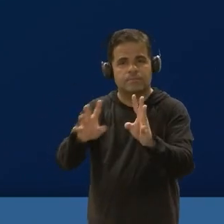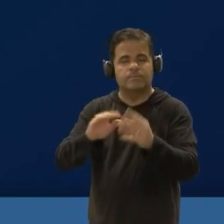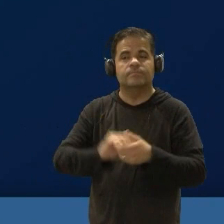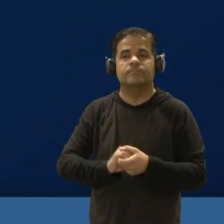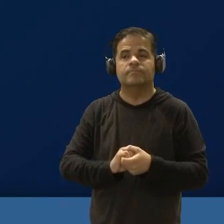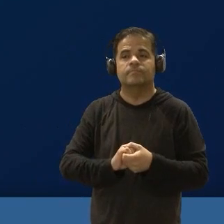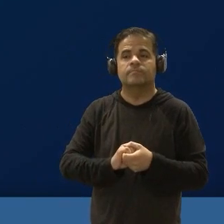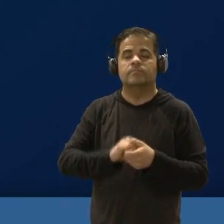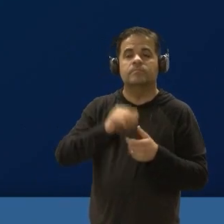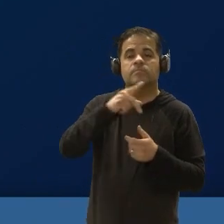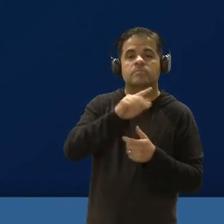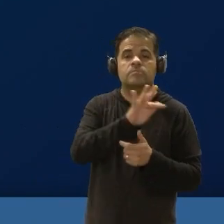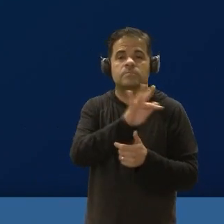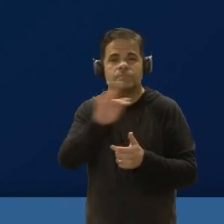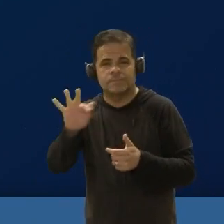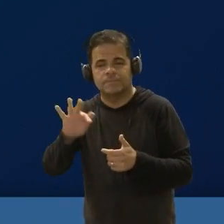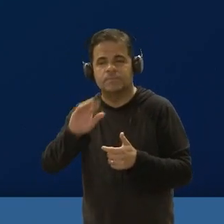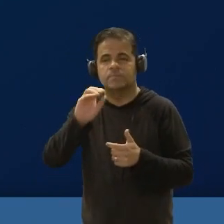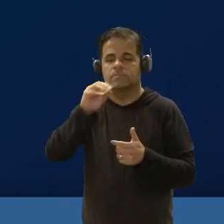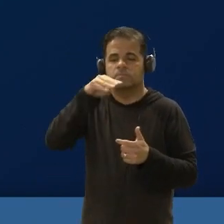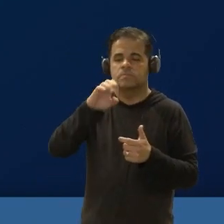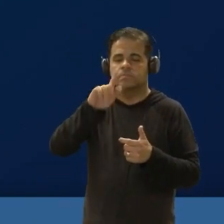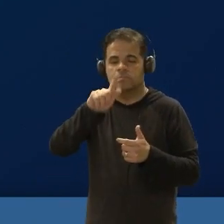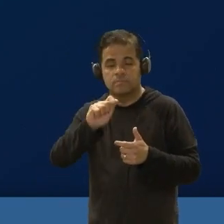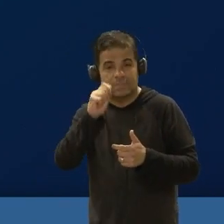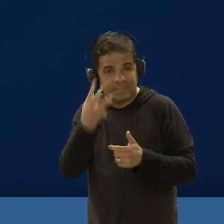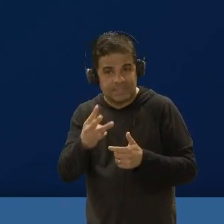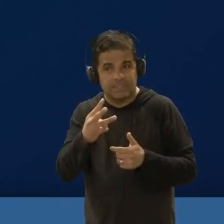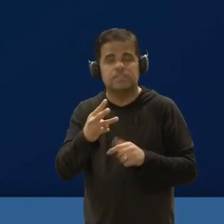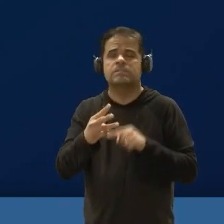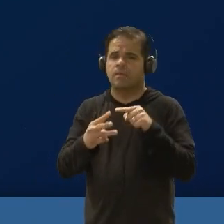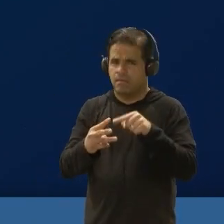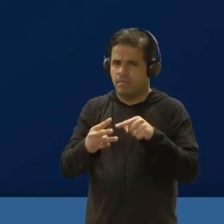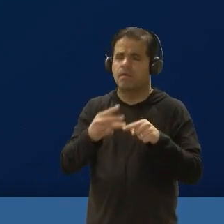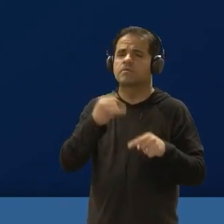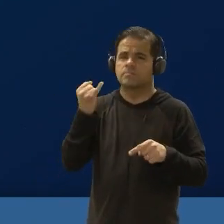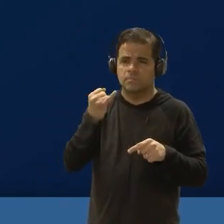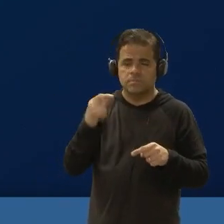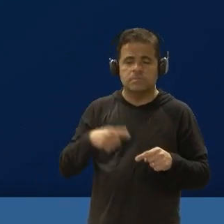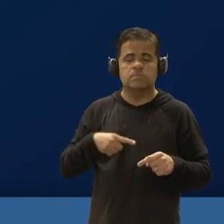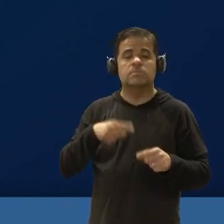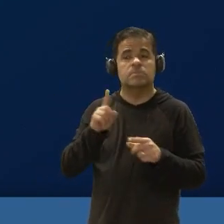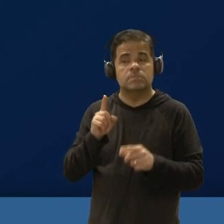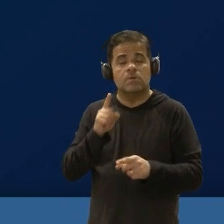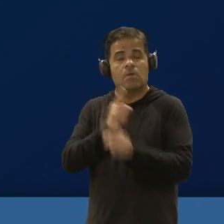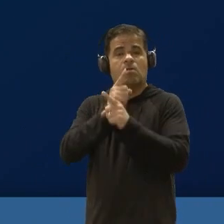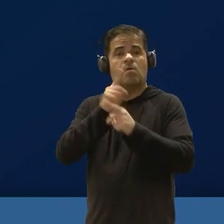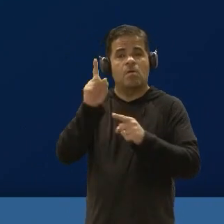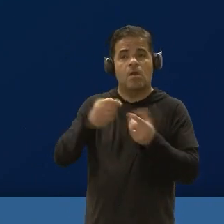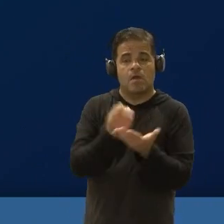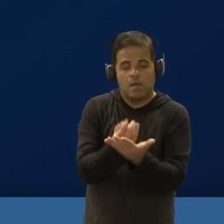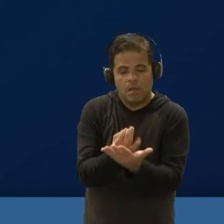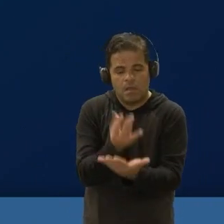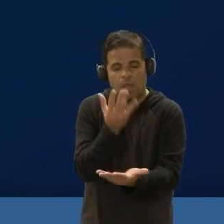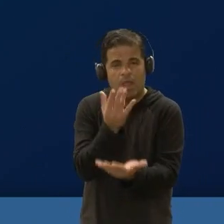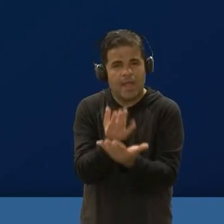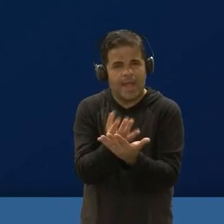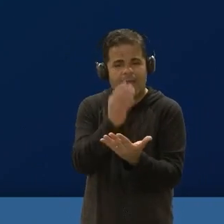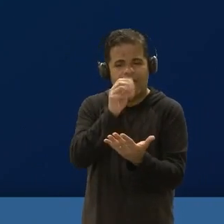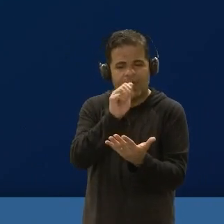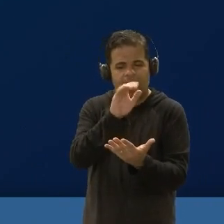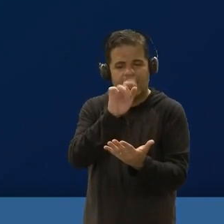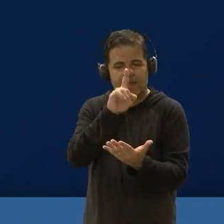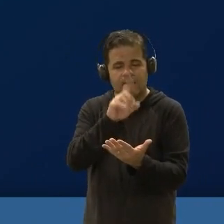E o PUF e o ômega 3, né, o DHA e EPA, que também tem no Nutrient Control, além do ácido alfa-linoleico,